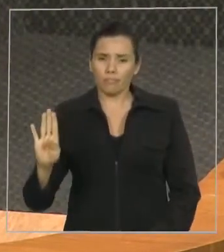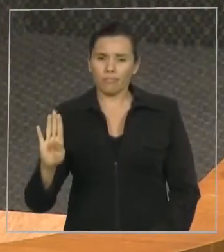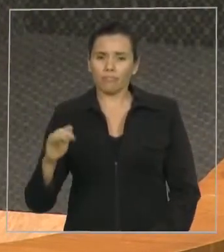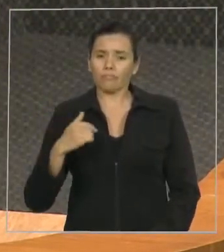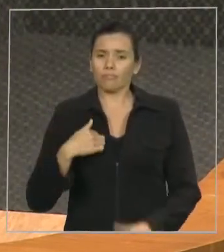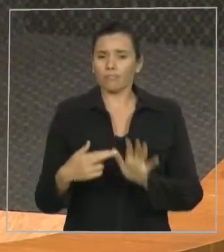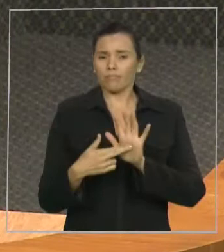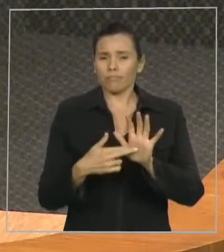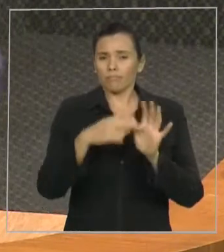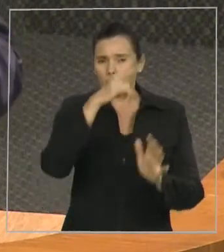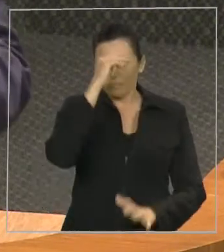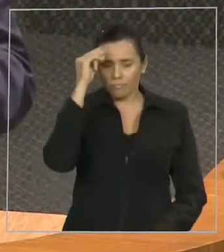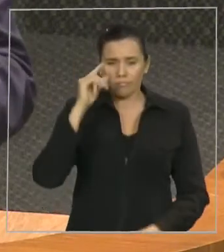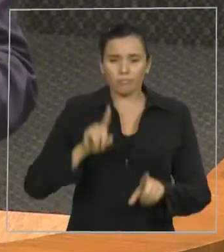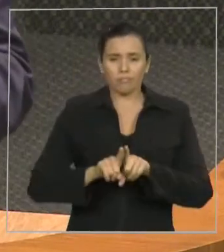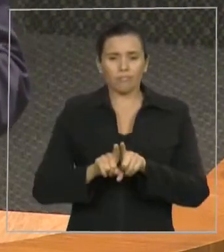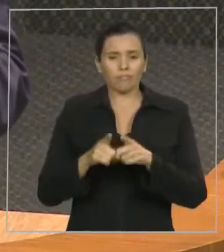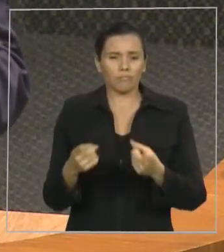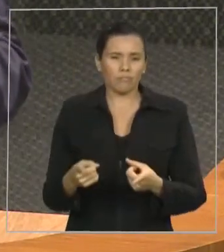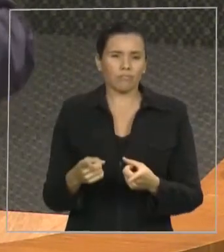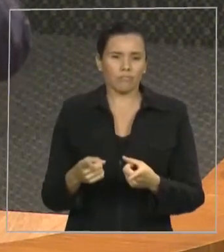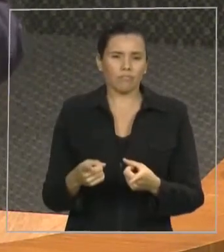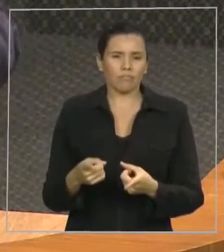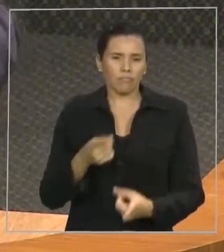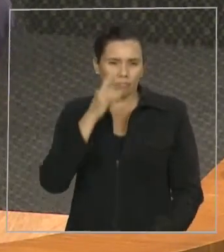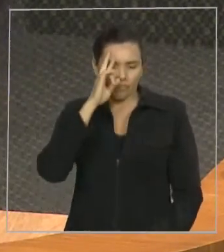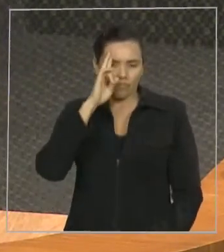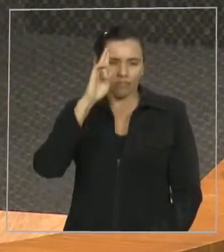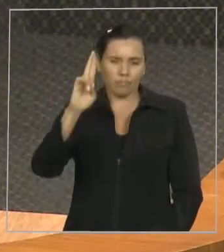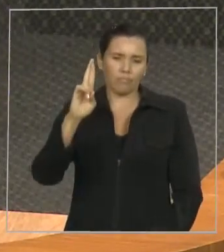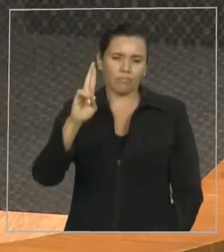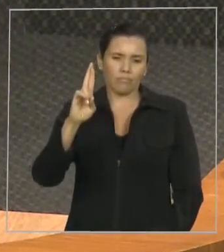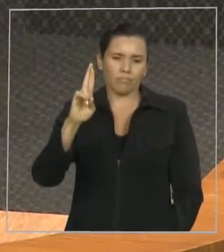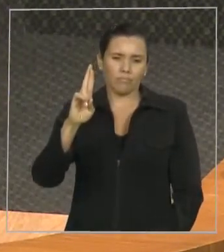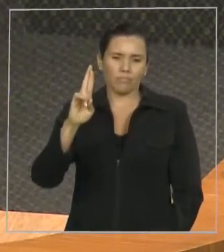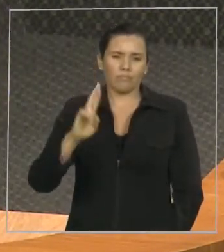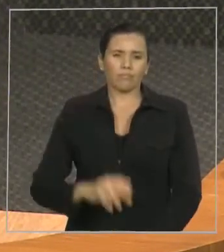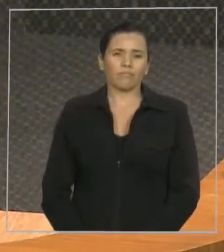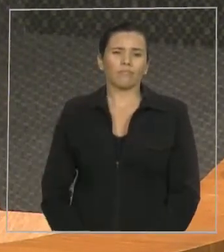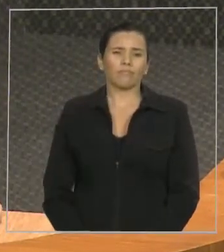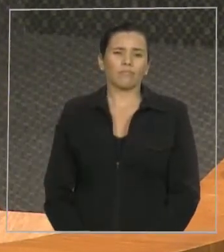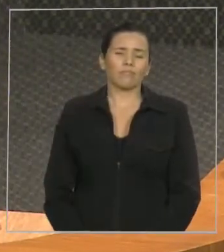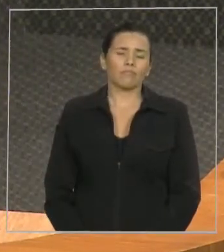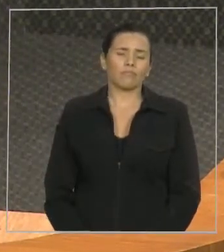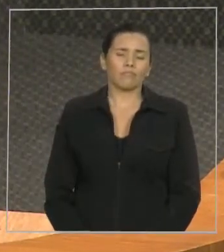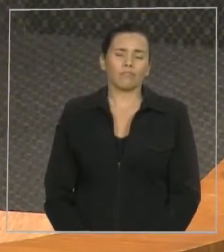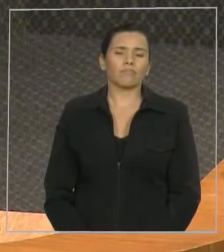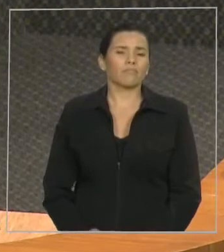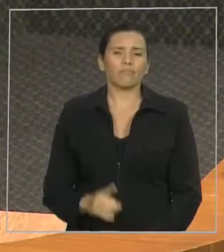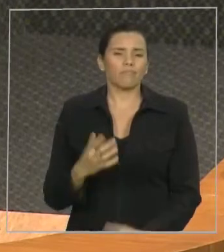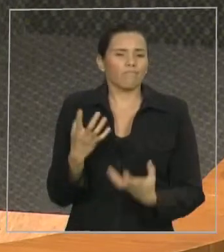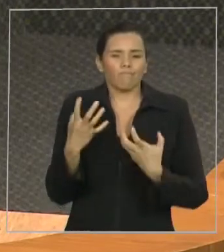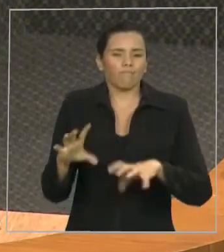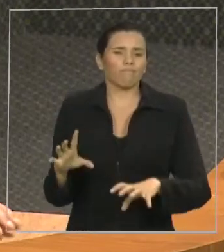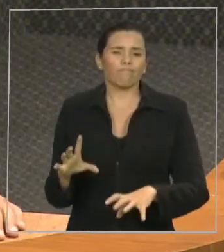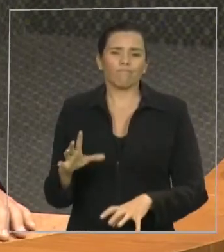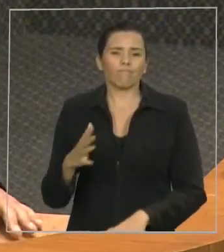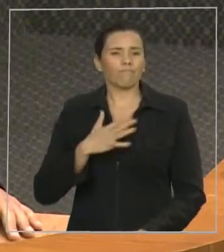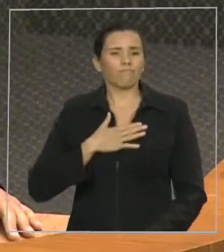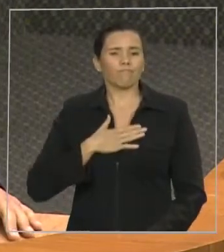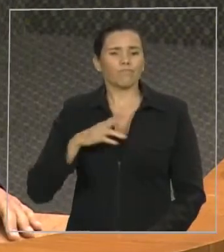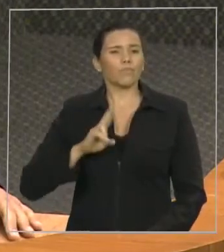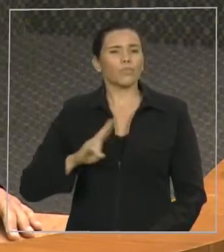que dominavam o diretório na capital simplesmente impediram que sequer meu nome pudesse